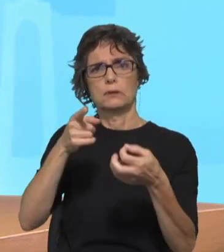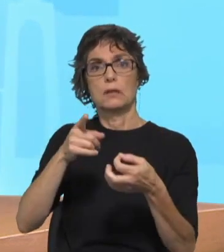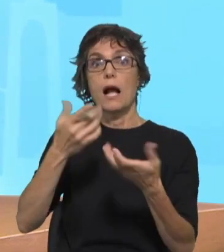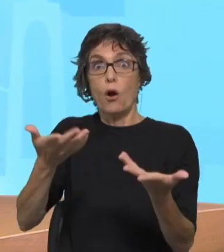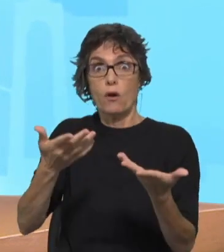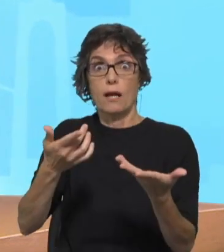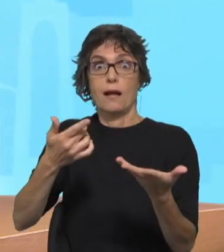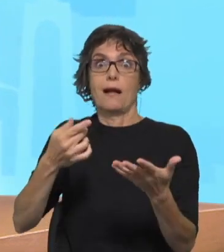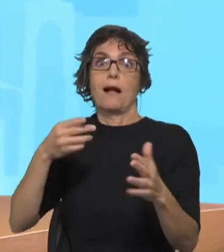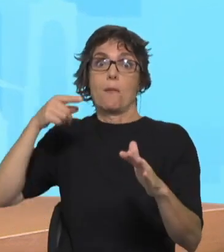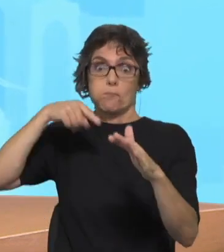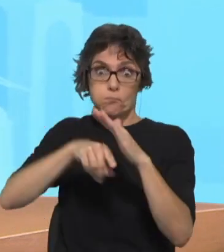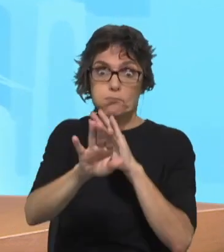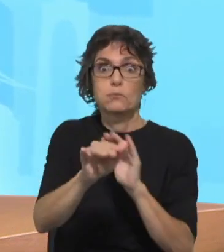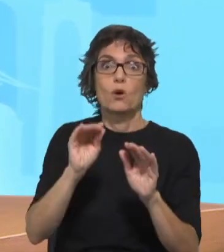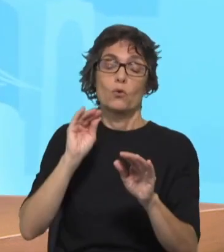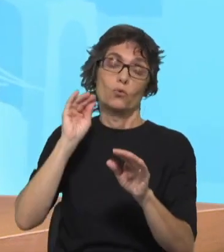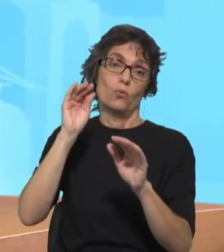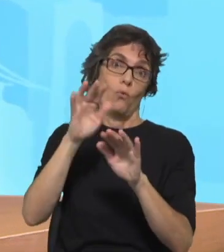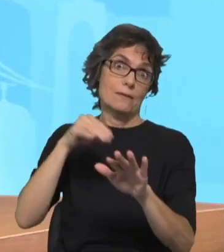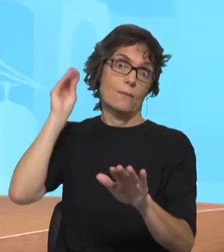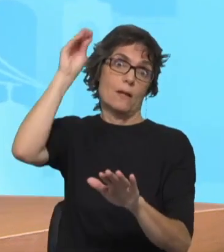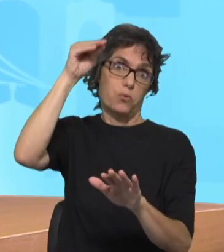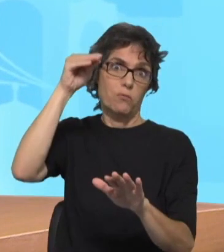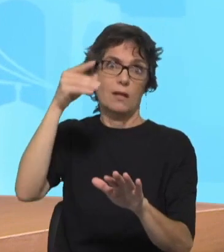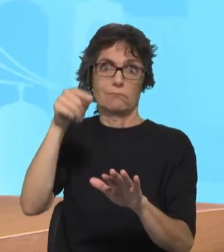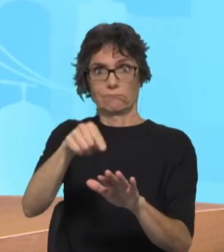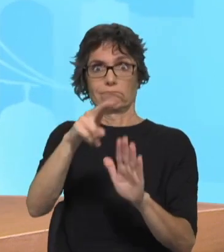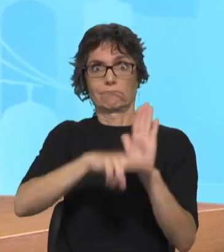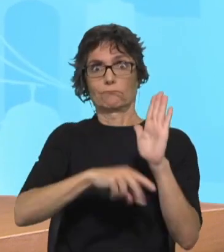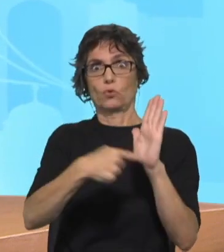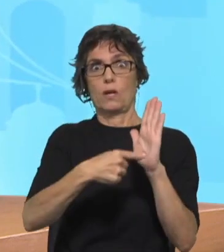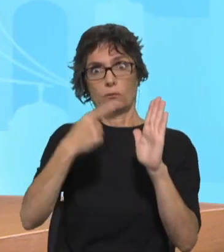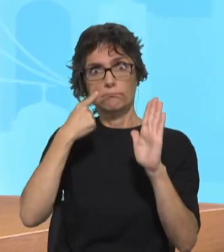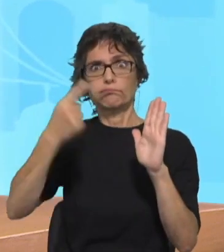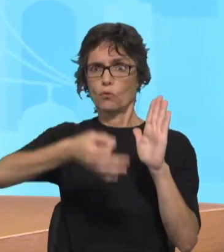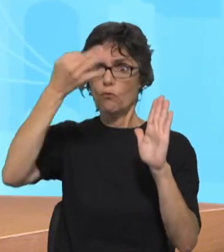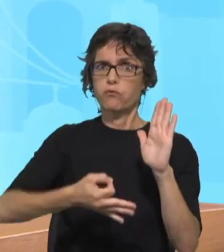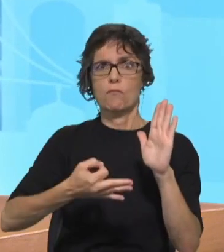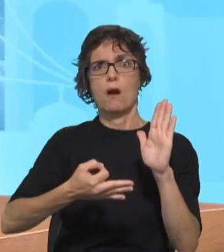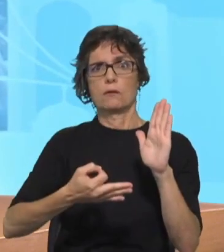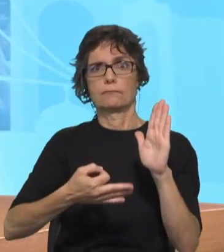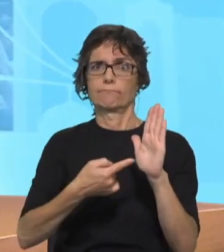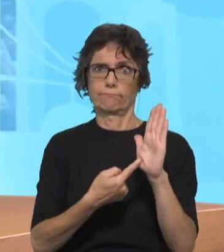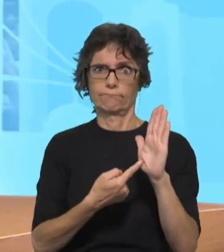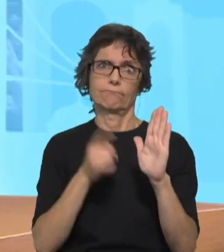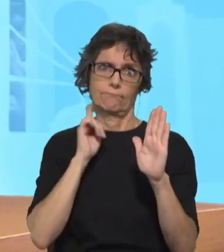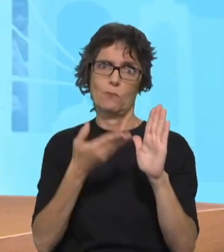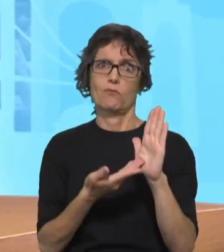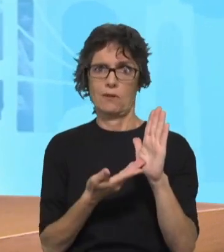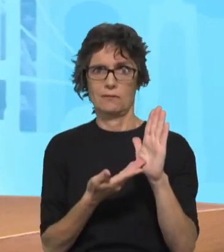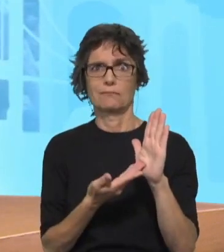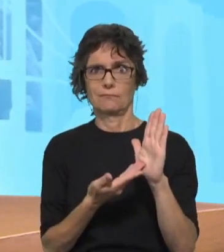portas da Casa da Democracia, da Assembleia da República, para a apresentação formal, oficial deste relatório, isso é muito importante para